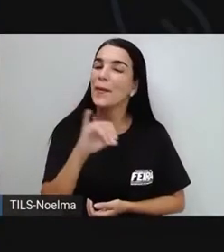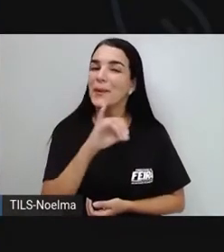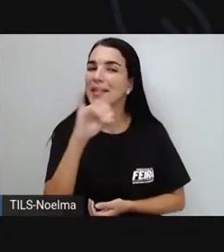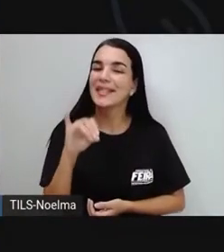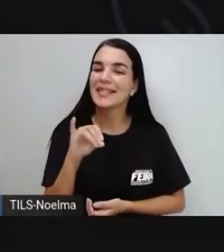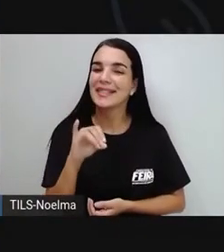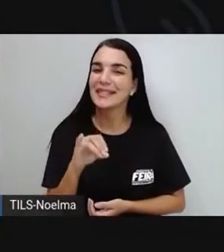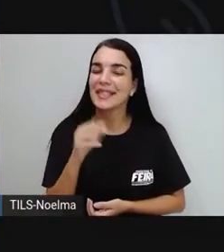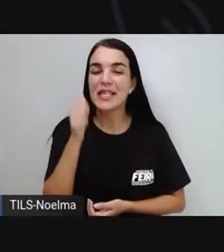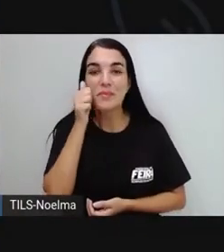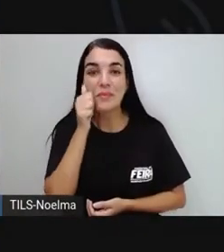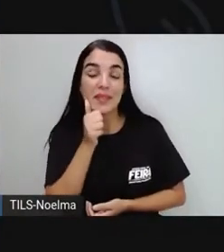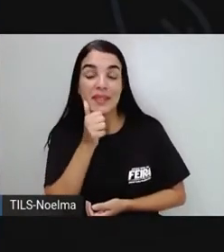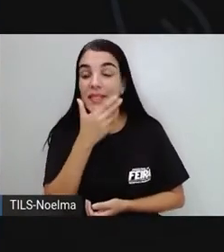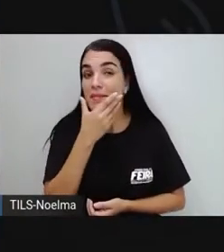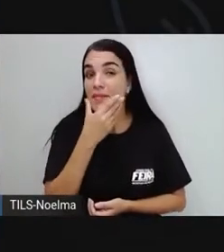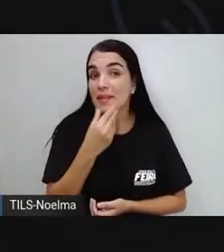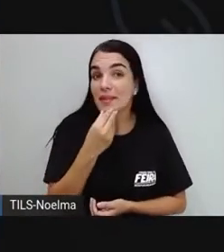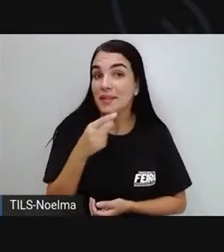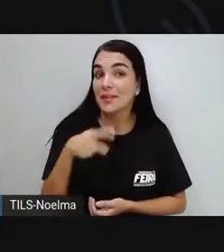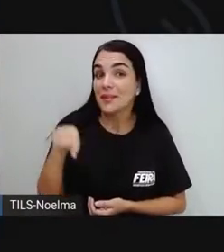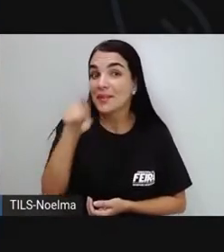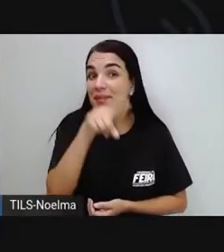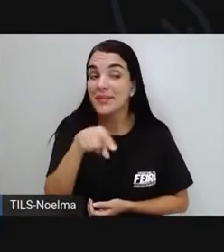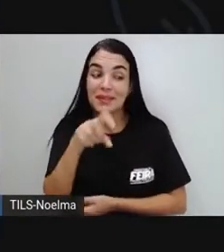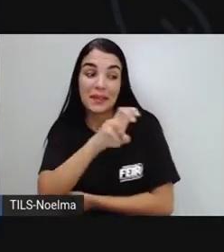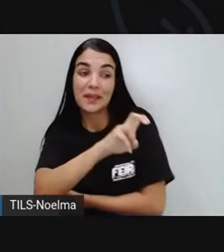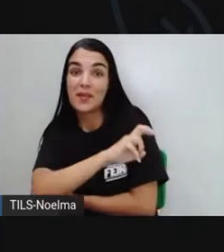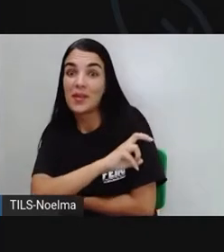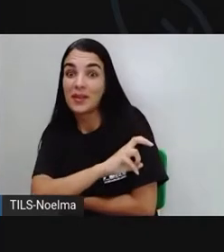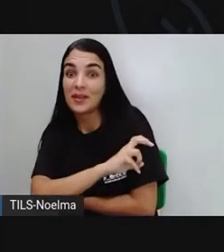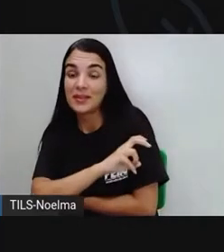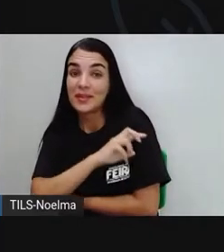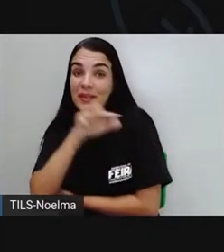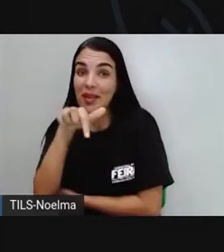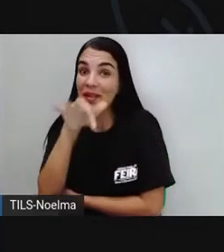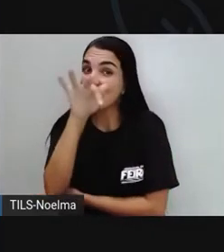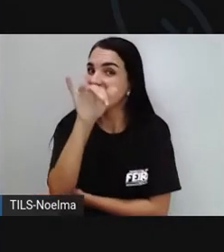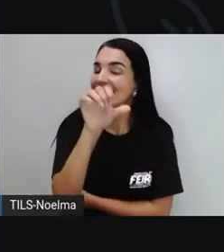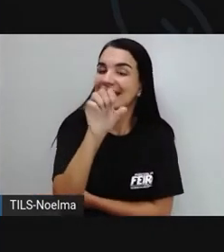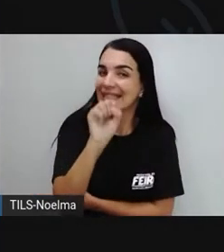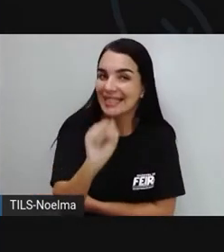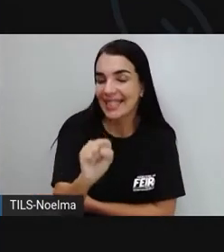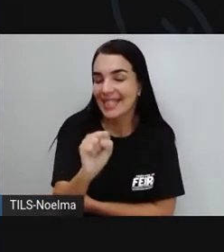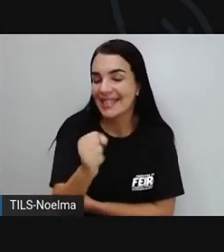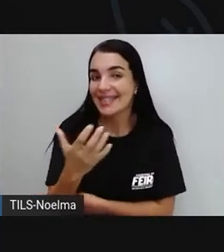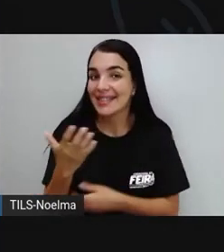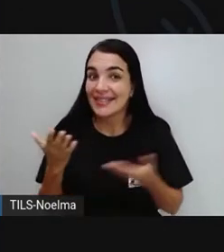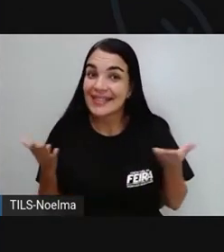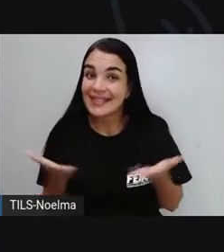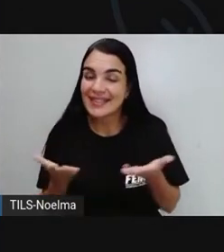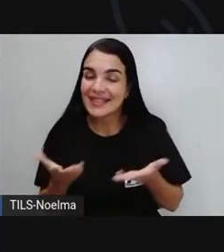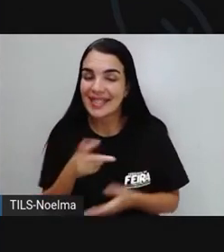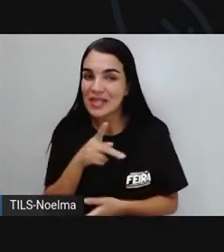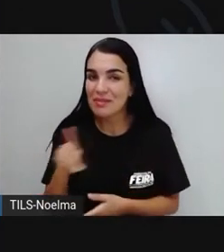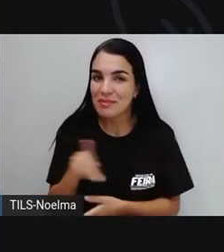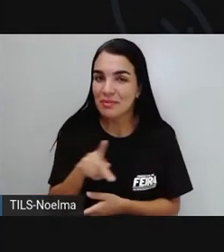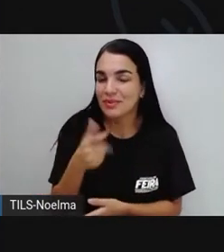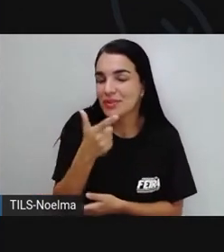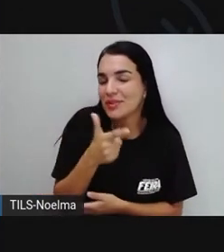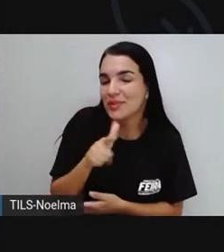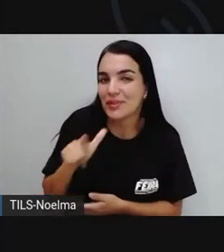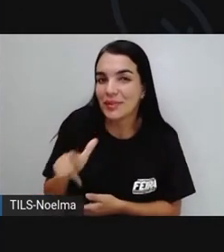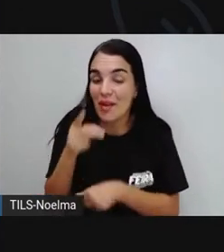Olá, meninos e meninas aí, ó, do quinto ano de Feira de Santana. Olha só, a Pro está aqui para mais